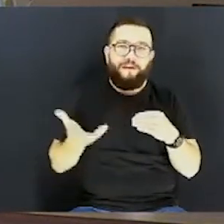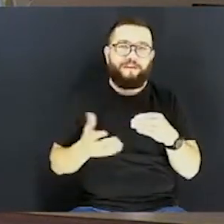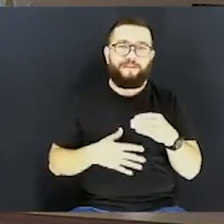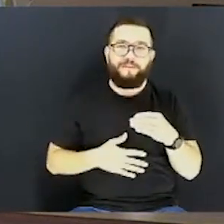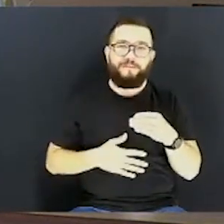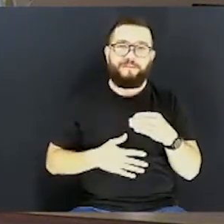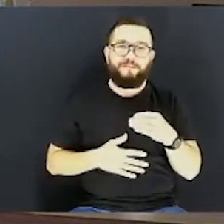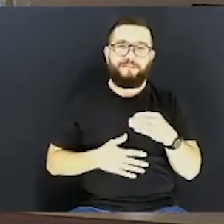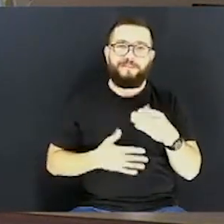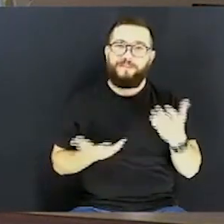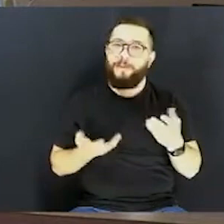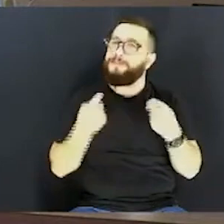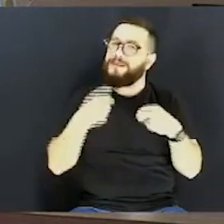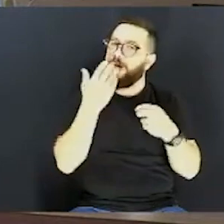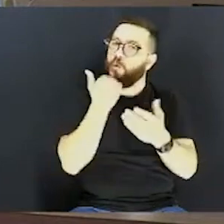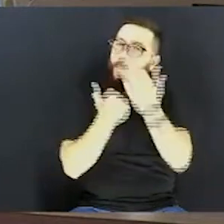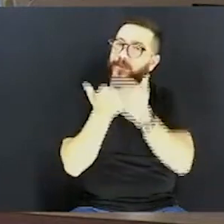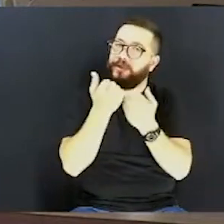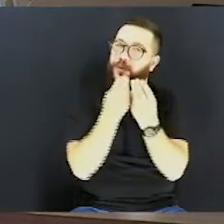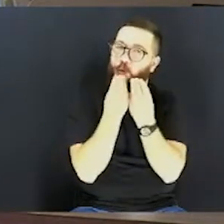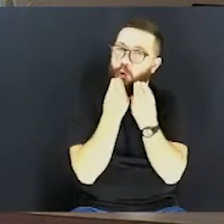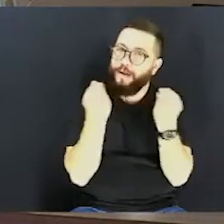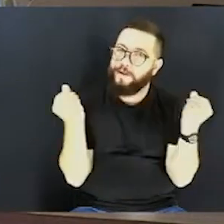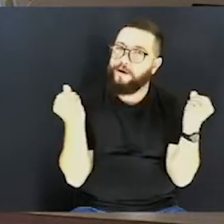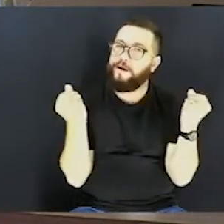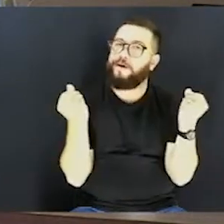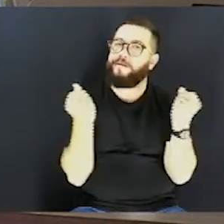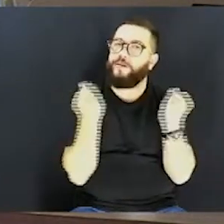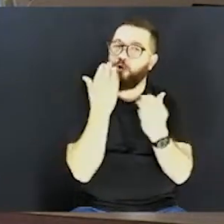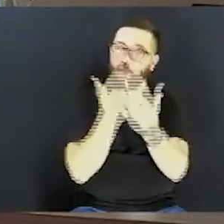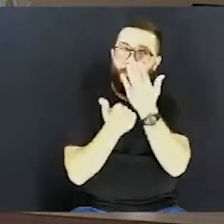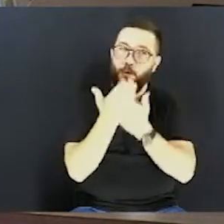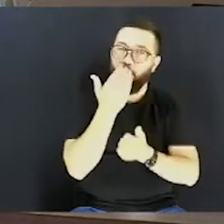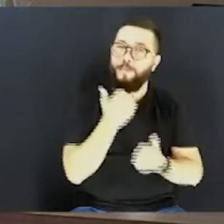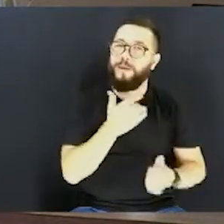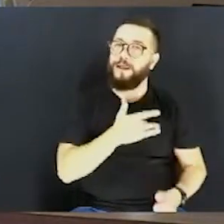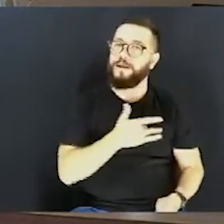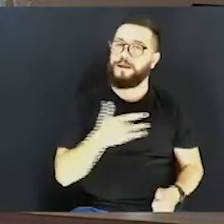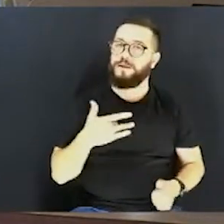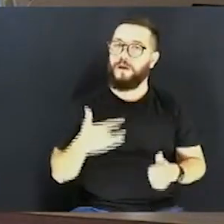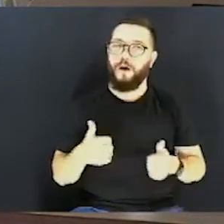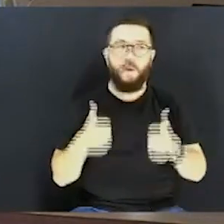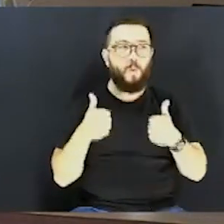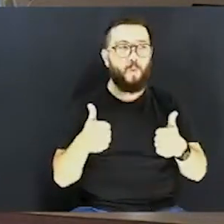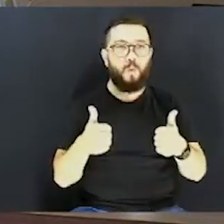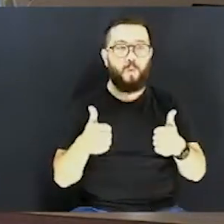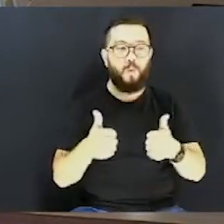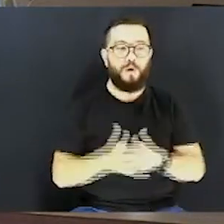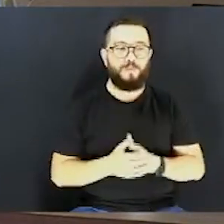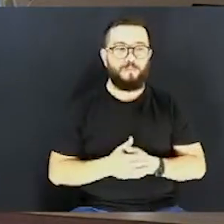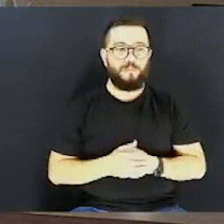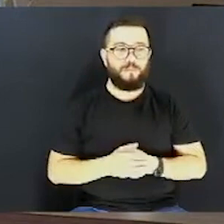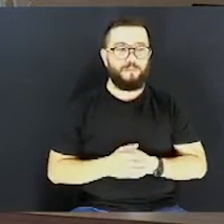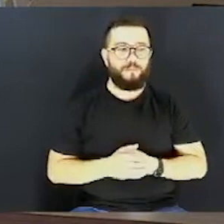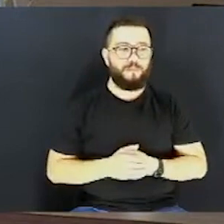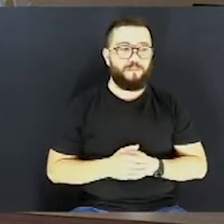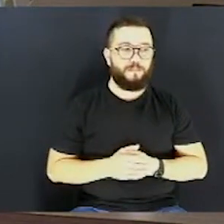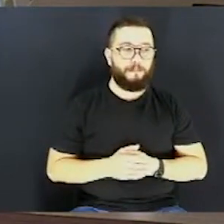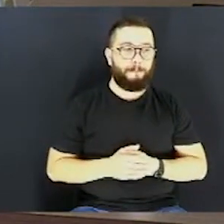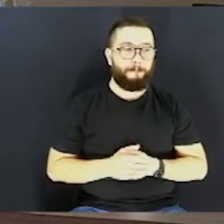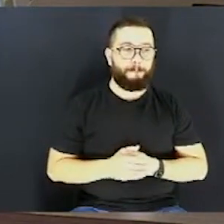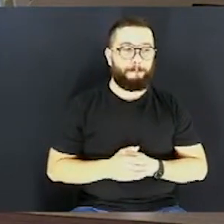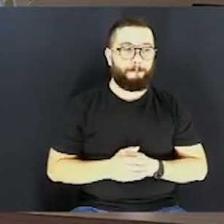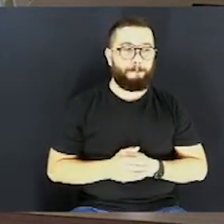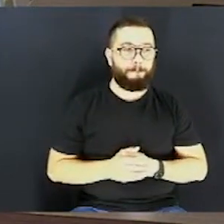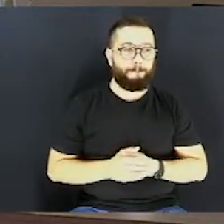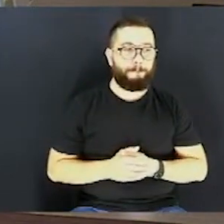qualidade, a gente está falando de alimentação saudável, que garanta os nutrientes, porque se essa criança só estiver comendo para matar a fome, não vai desenvolver, não vai adiantar nada,